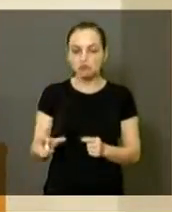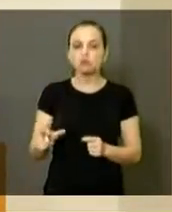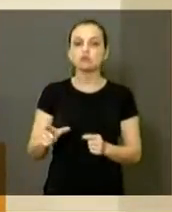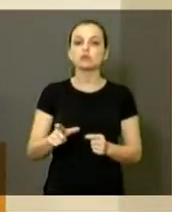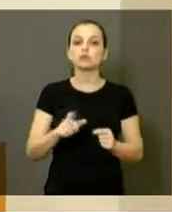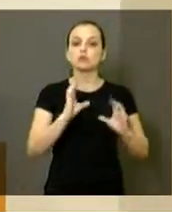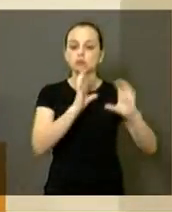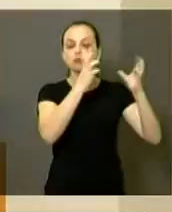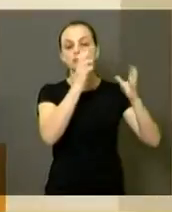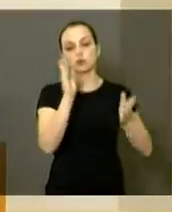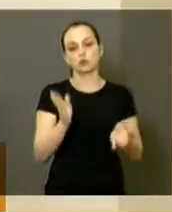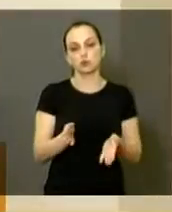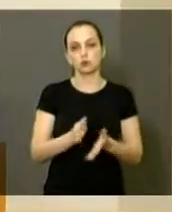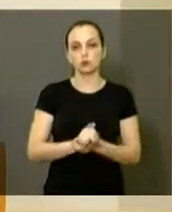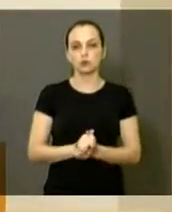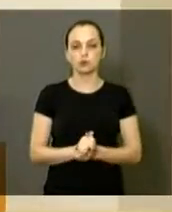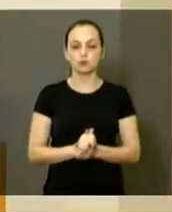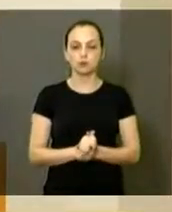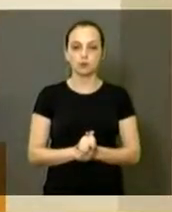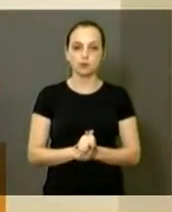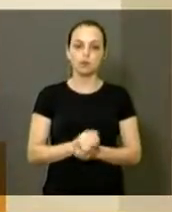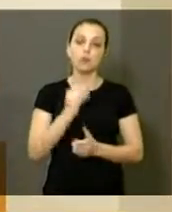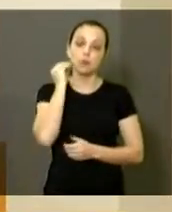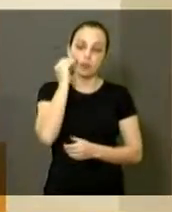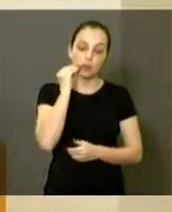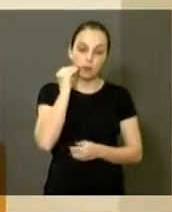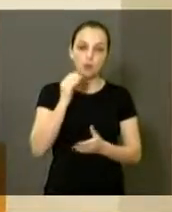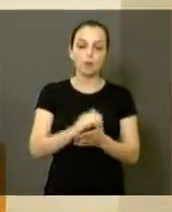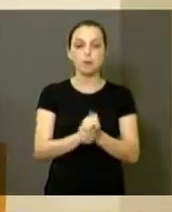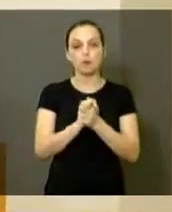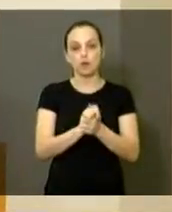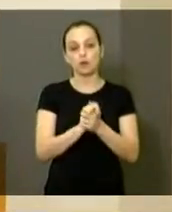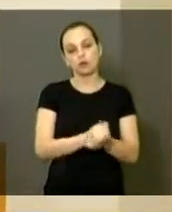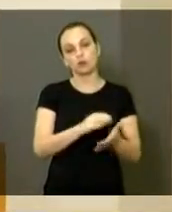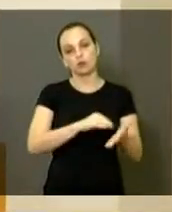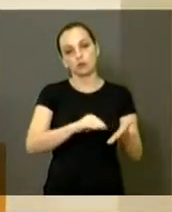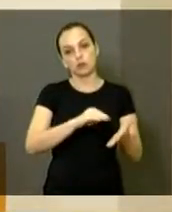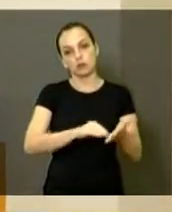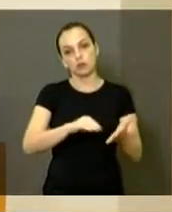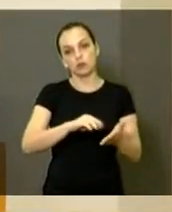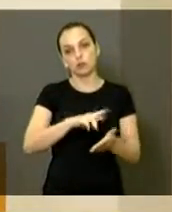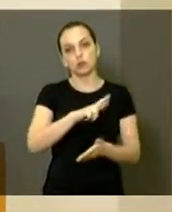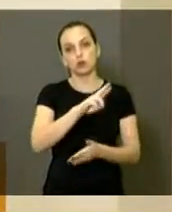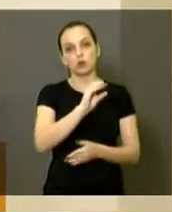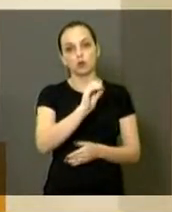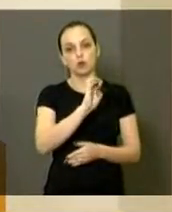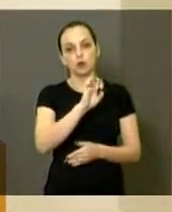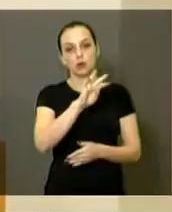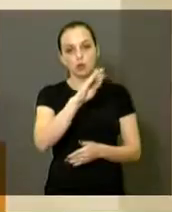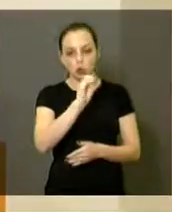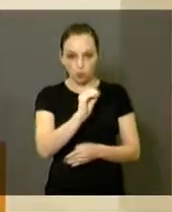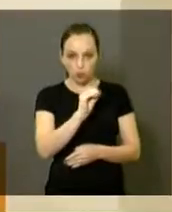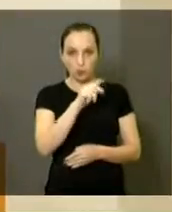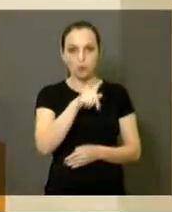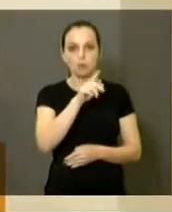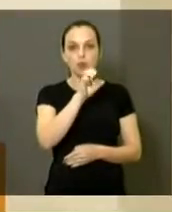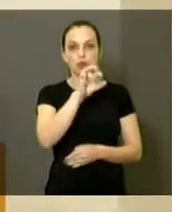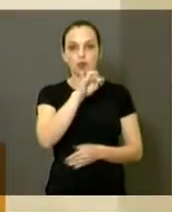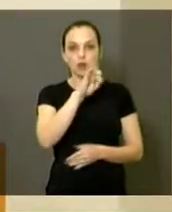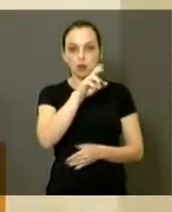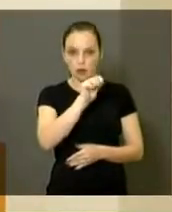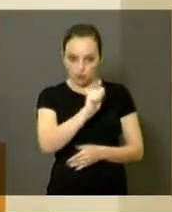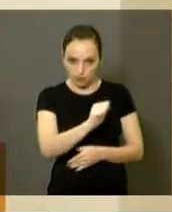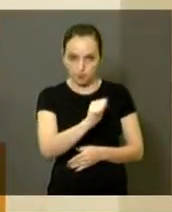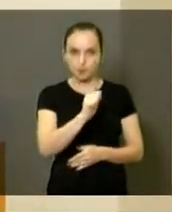hoje. Quero aproveitar também para parabenizar o nosso secretário, Roberto Pereira, que esteve aqui na